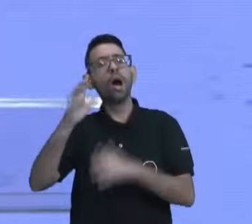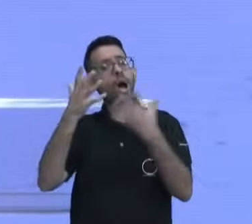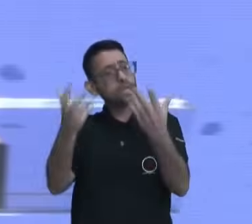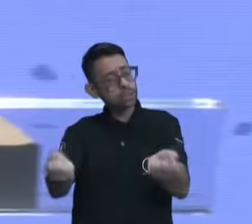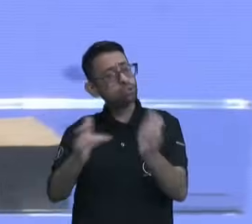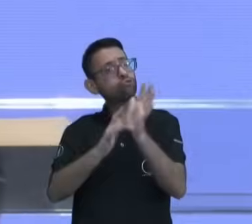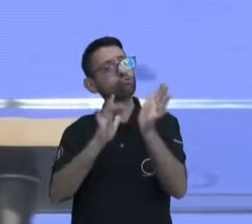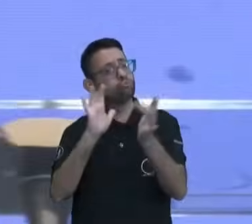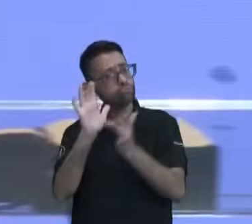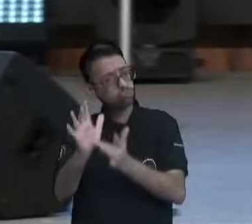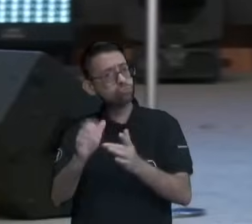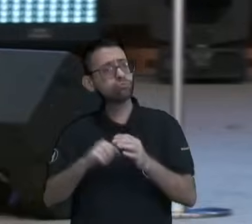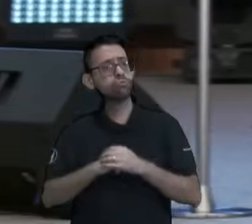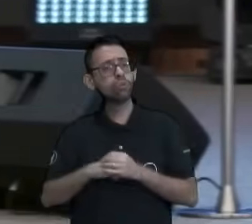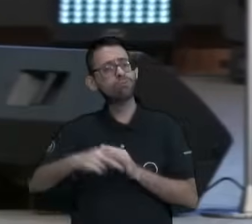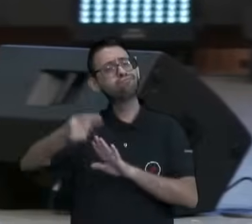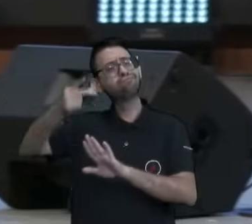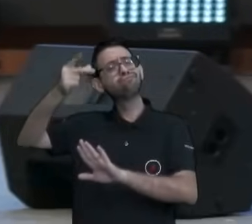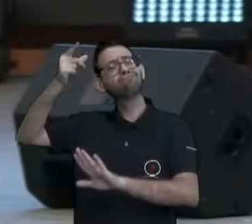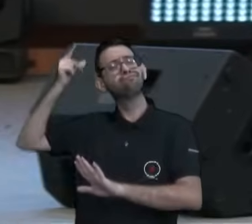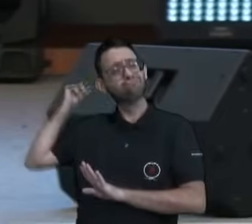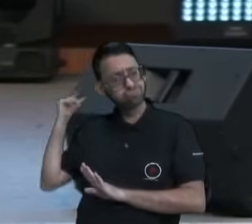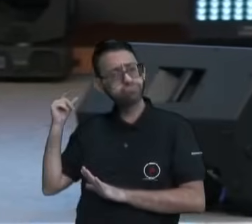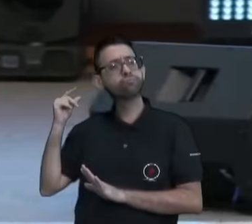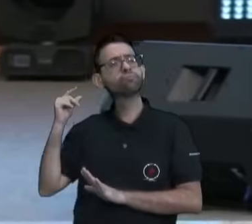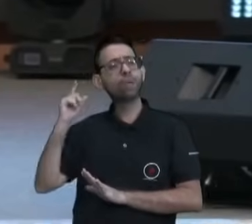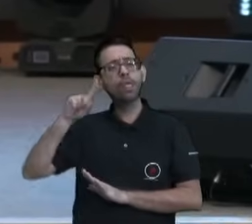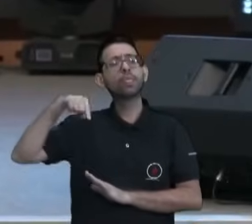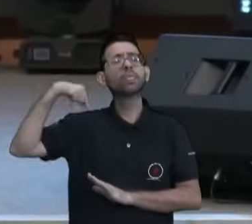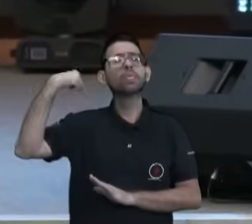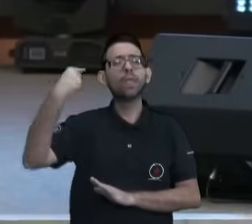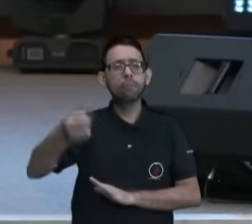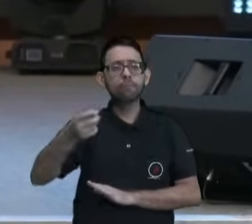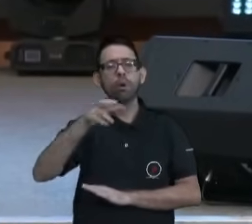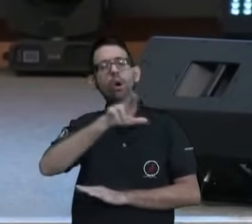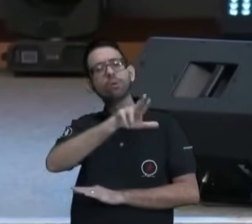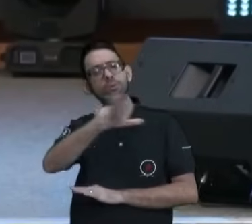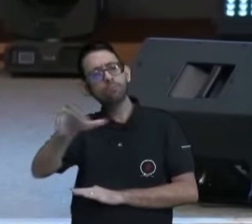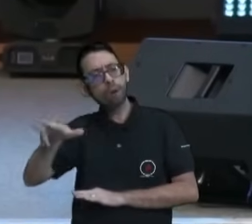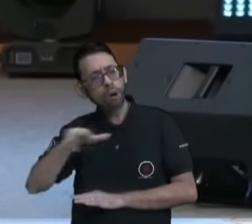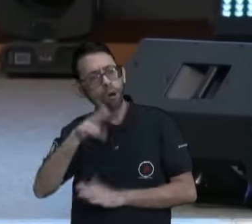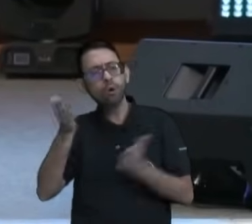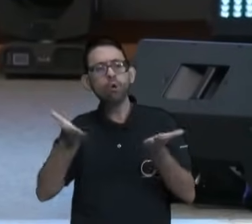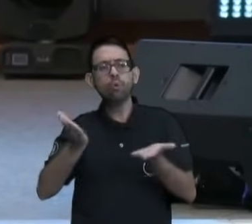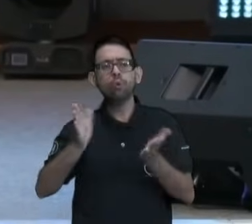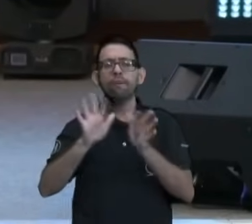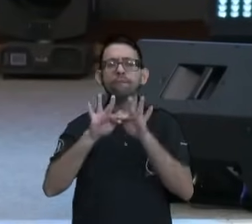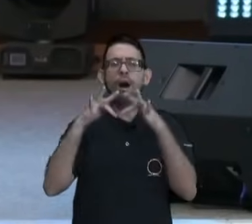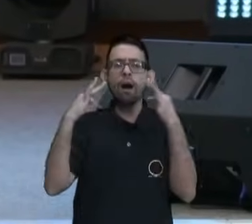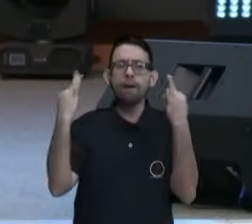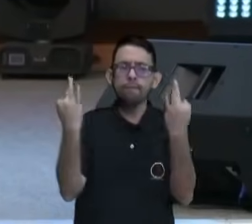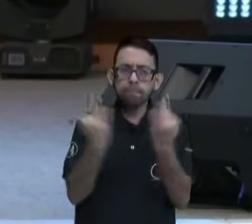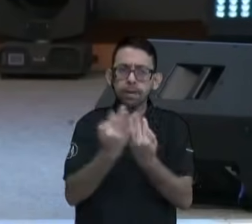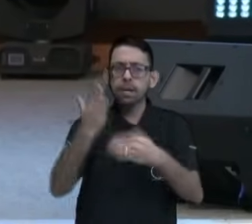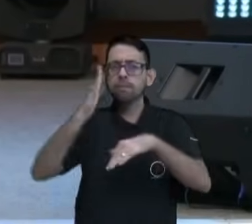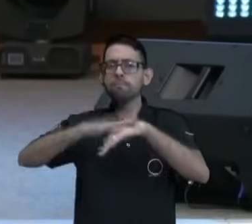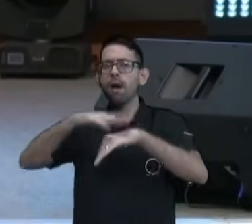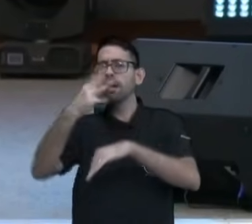depois vieram os seus irmãos e hoje a nossa família tem mais de 300